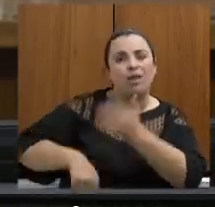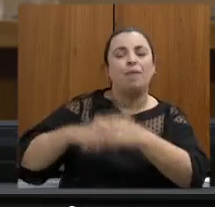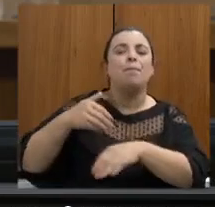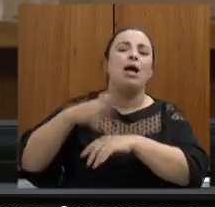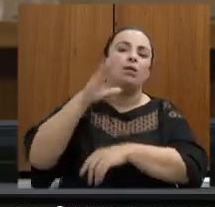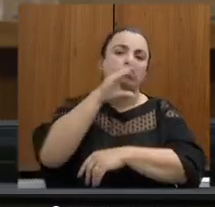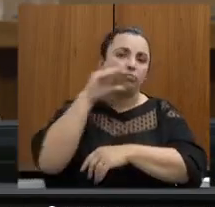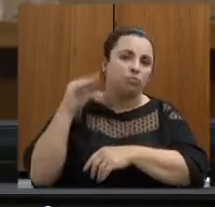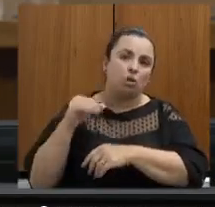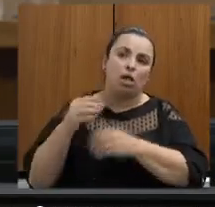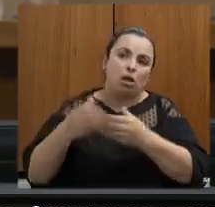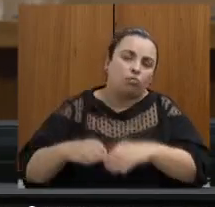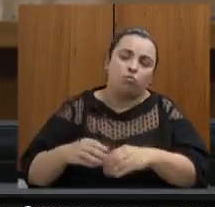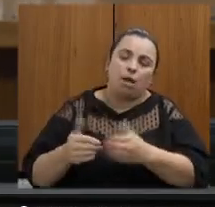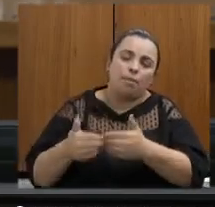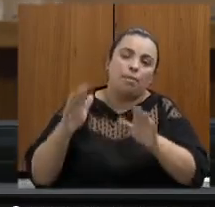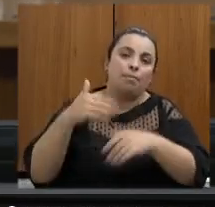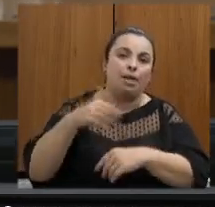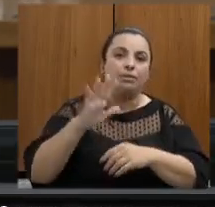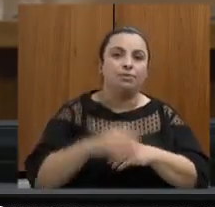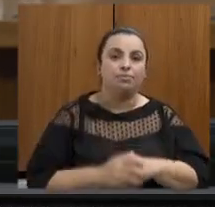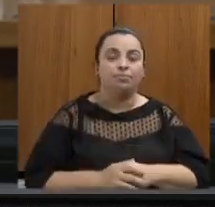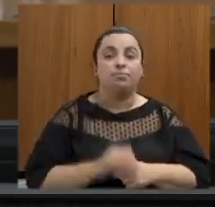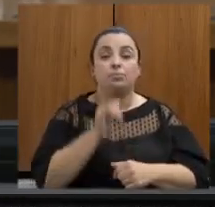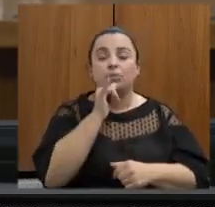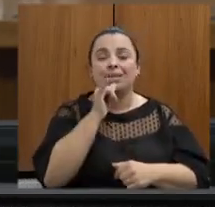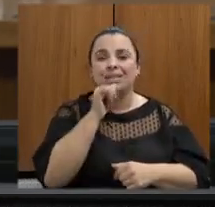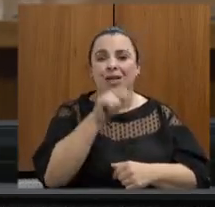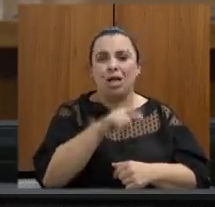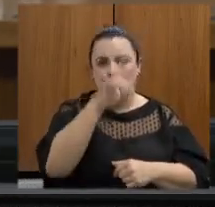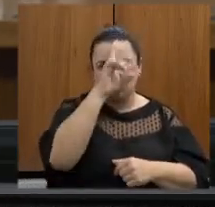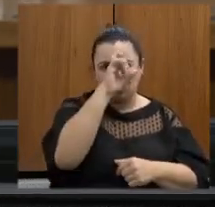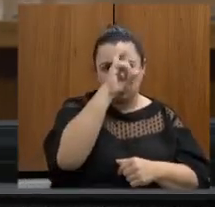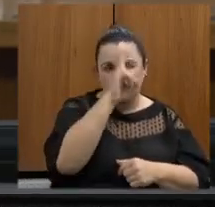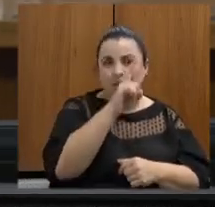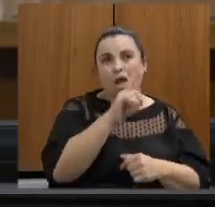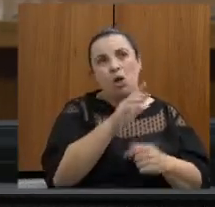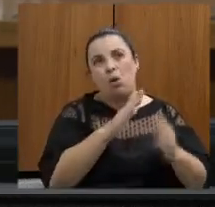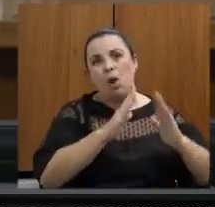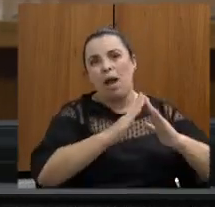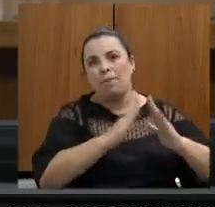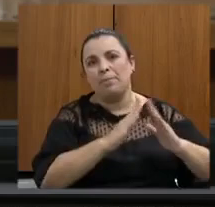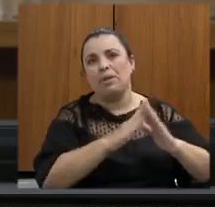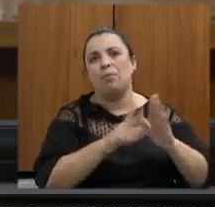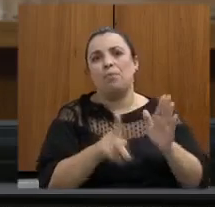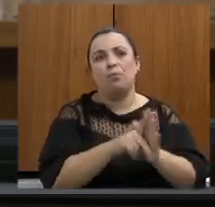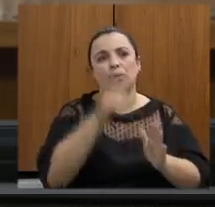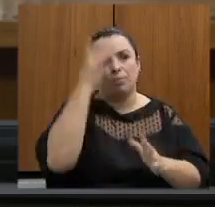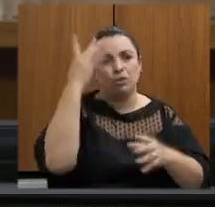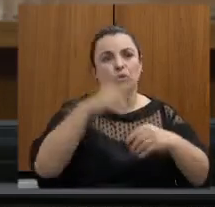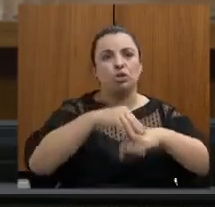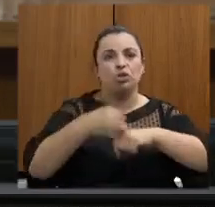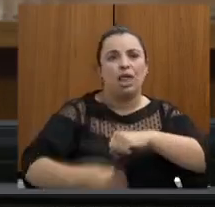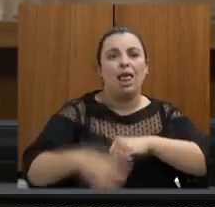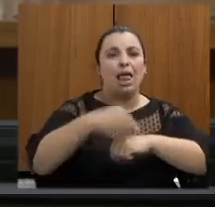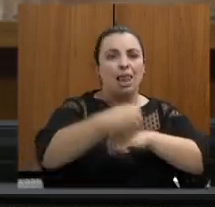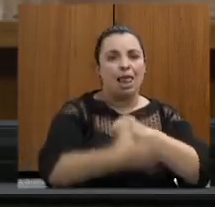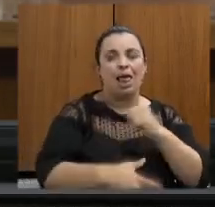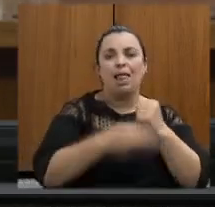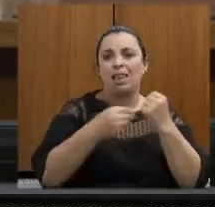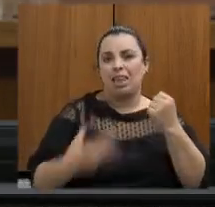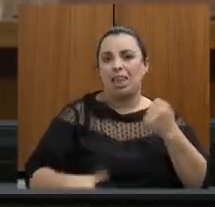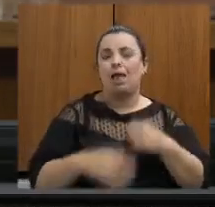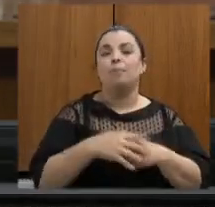respondendo aqui a questão dos cancerianos é assim como respondi em dezembro será permissão de valores ela é feita né Ela é sugerida por uma